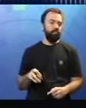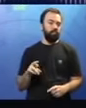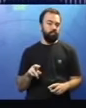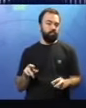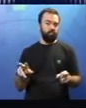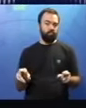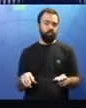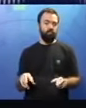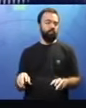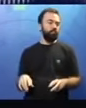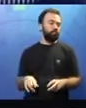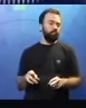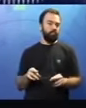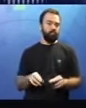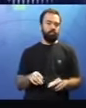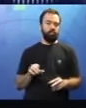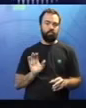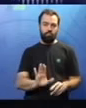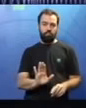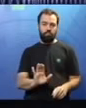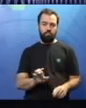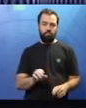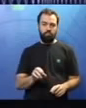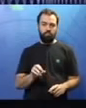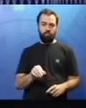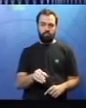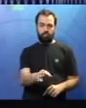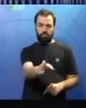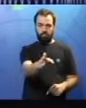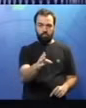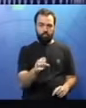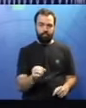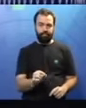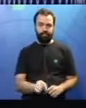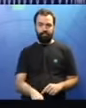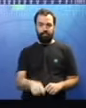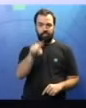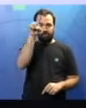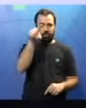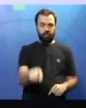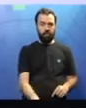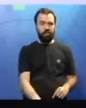é perpendicular à fonte de propagação.